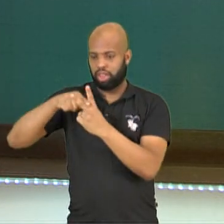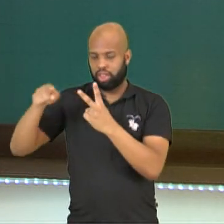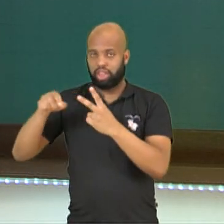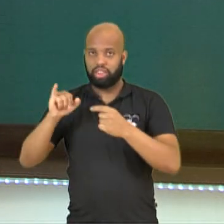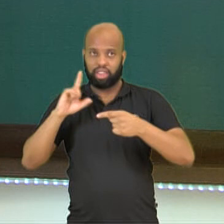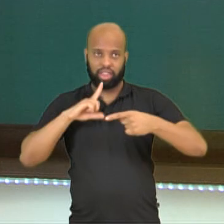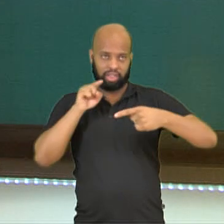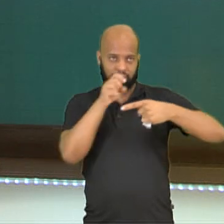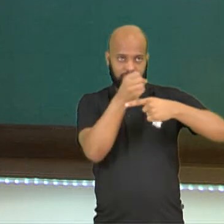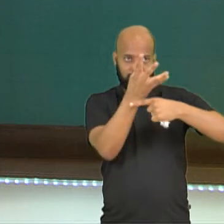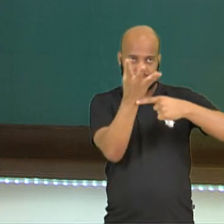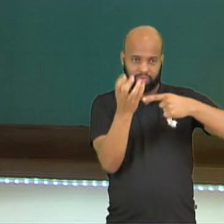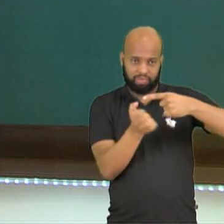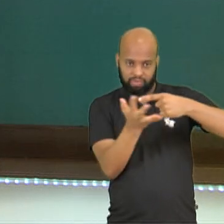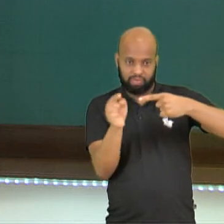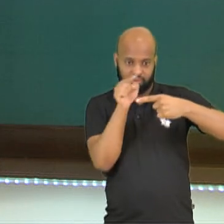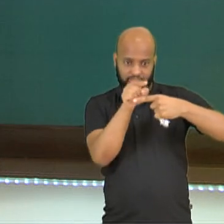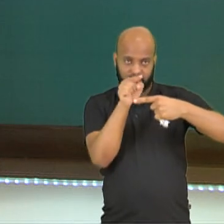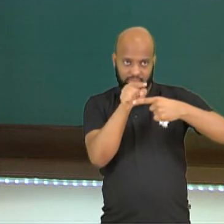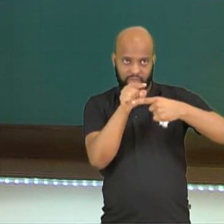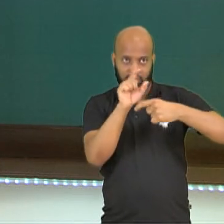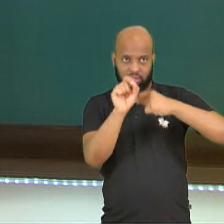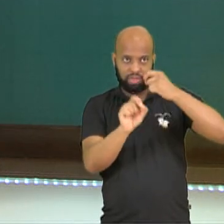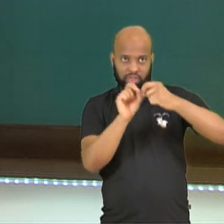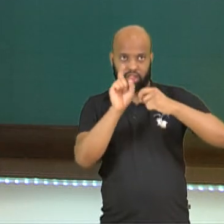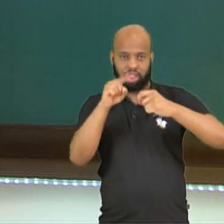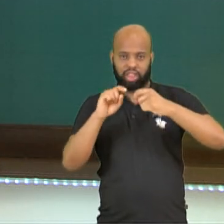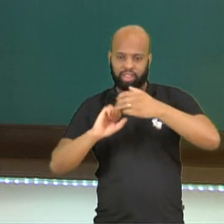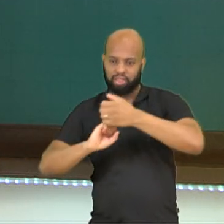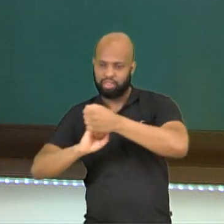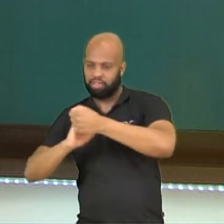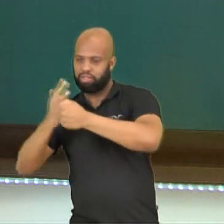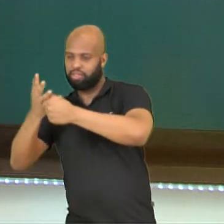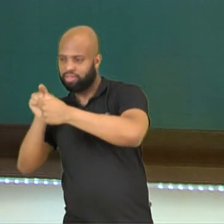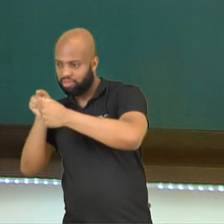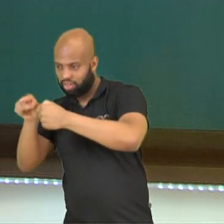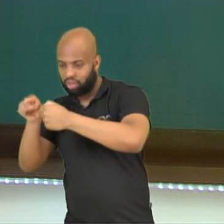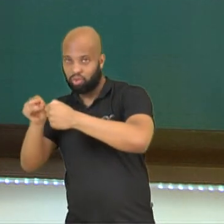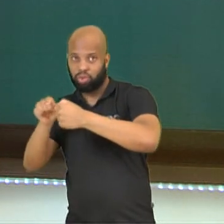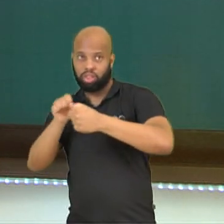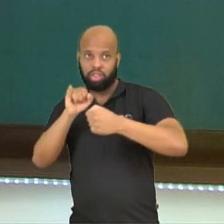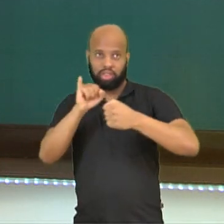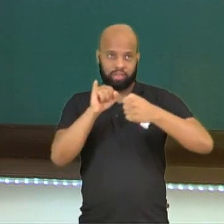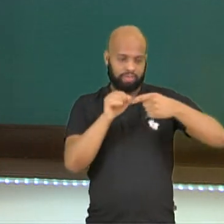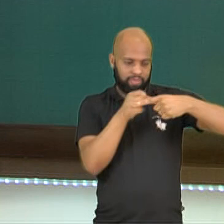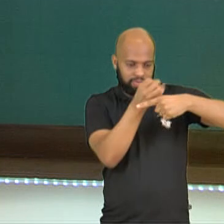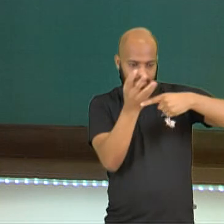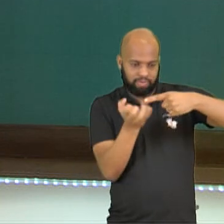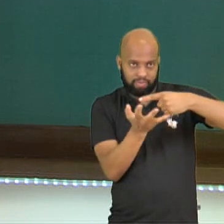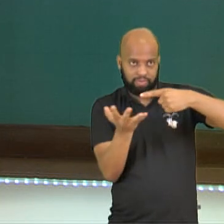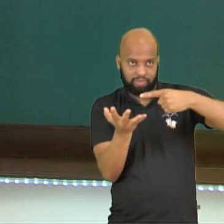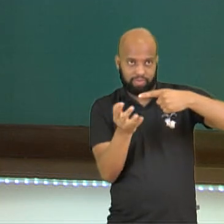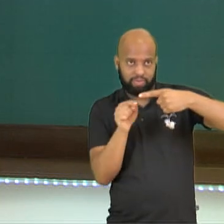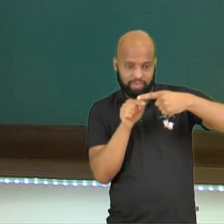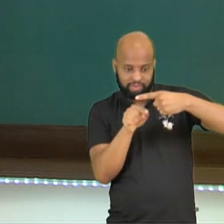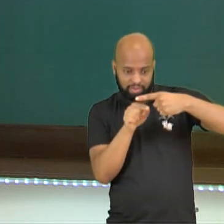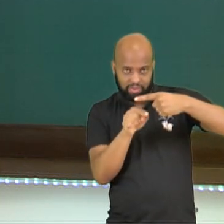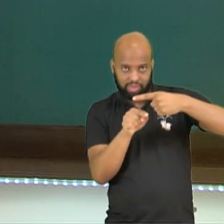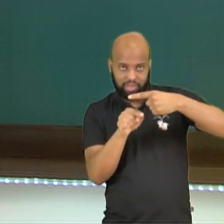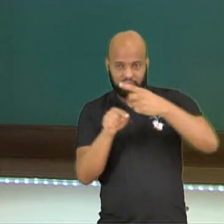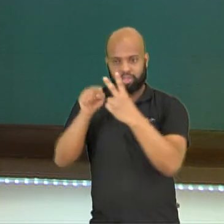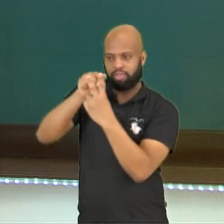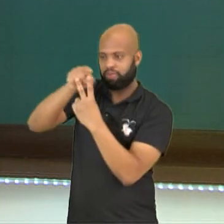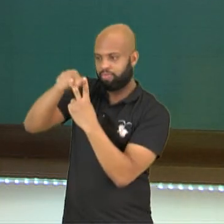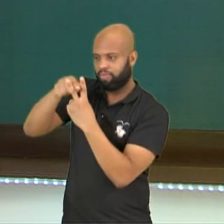o expoente e o denominador vira o índice da raiz. E a base é a mesma. E o mais fácil